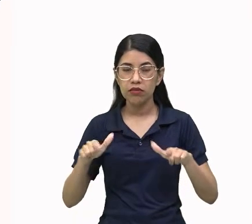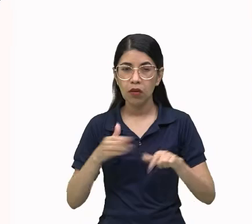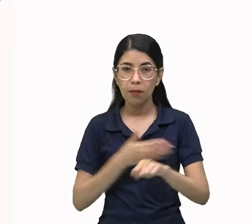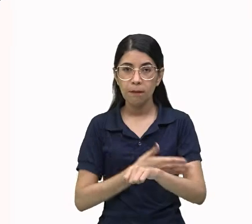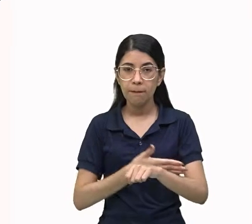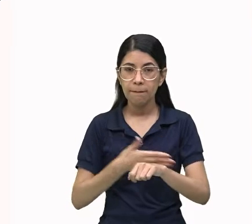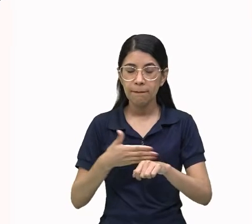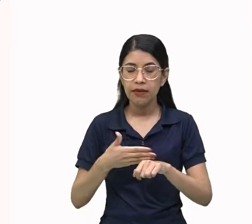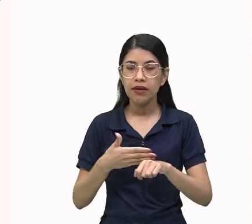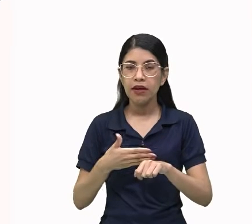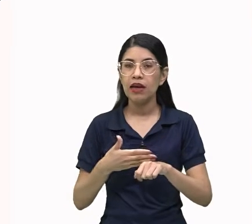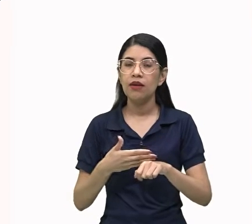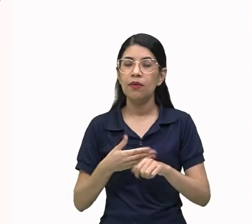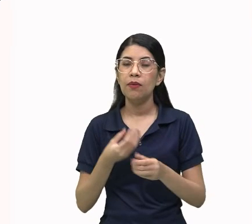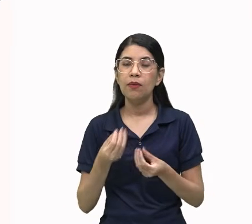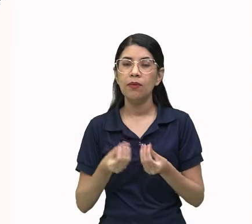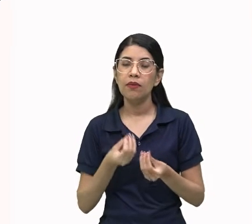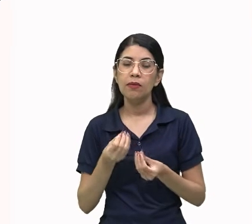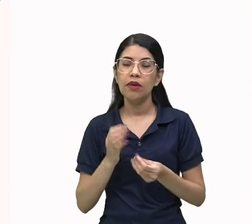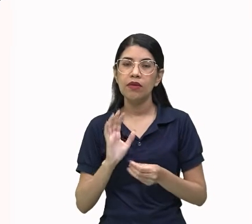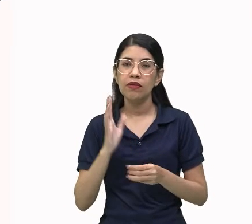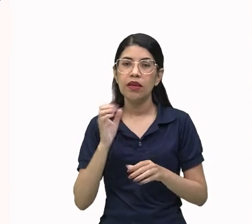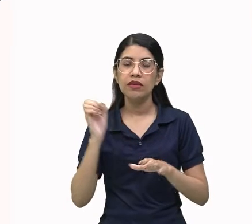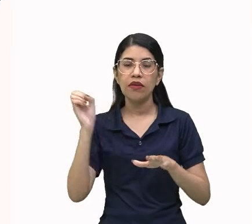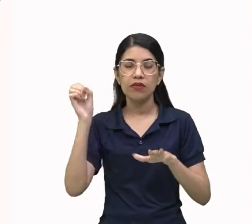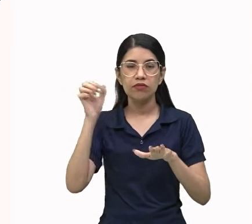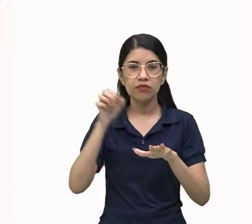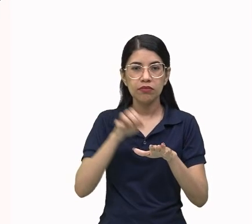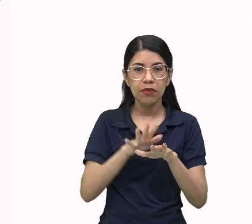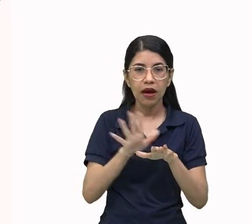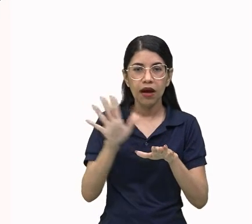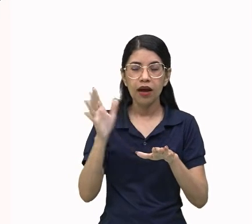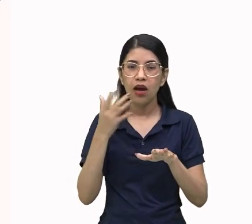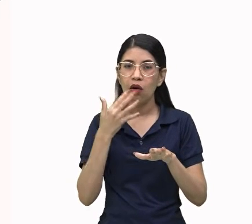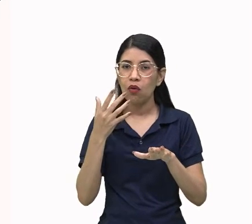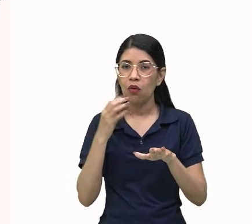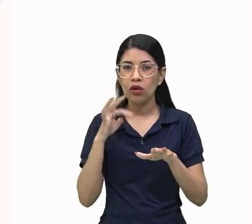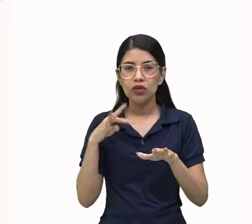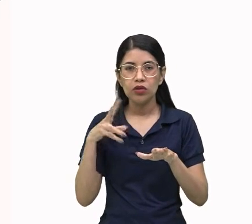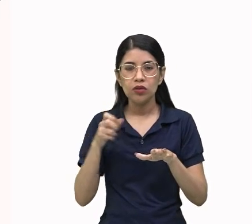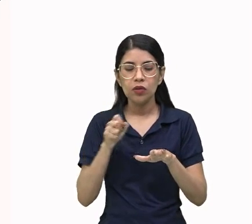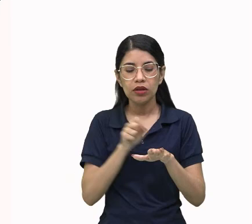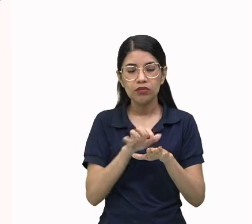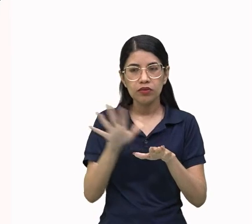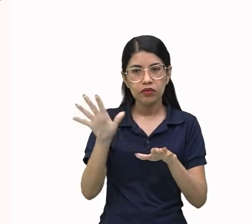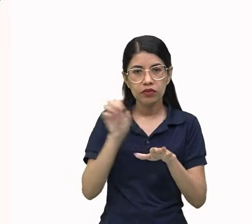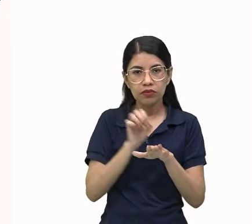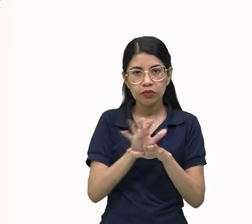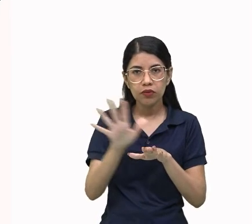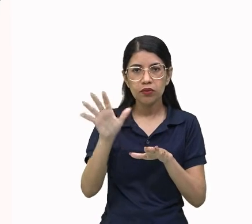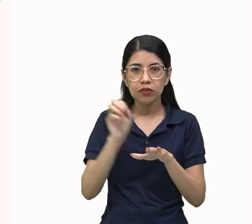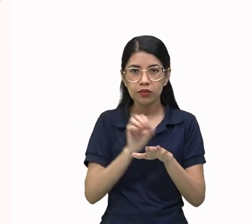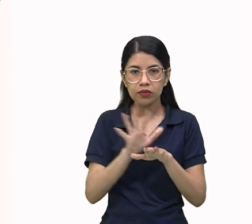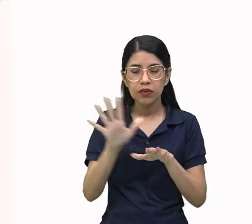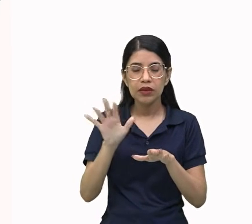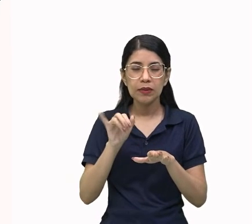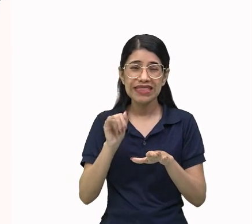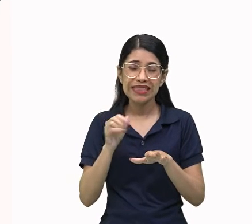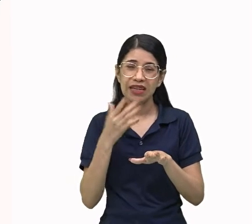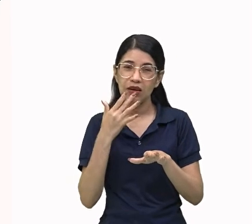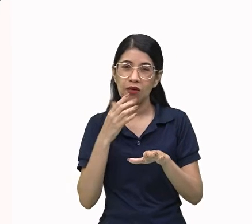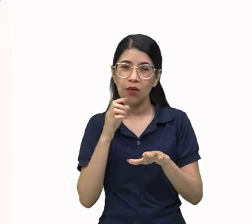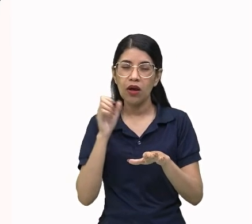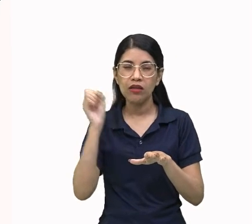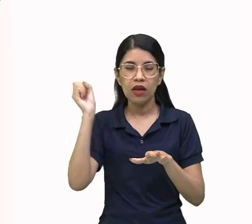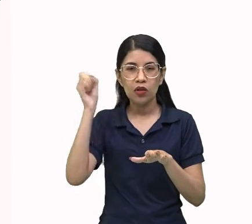branca, se o objeto for branco, ele vai refletir todas as cores. Então, se eu incidir sobre ele uma luz monocromática vermelha,